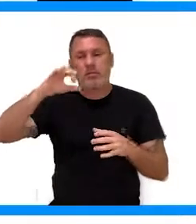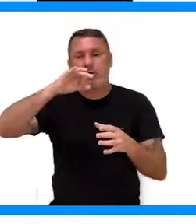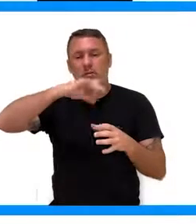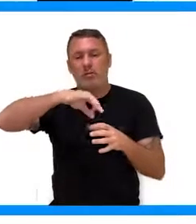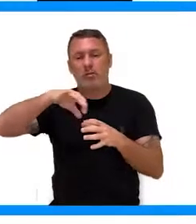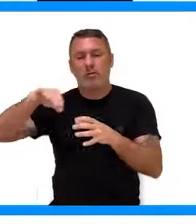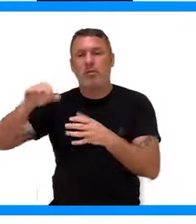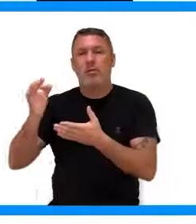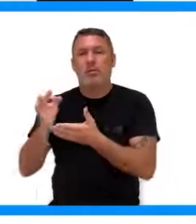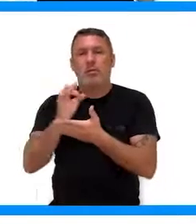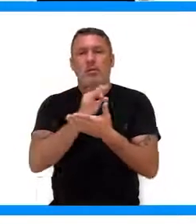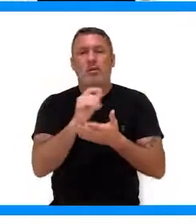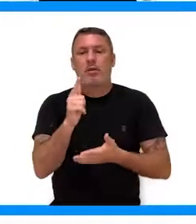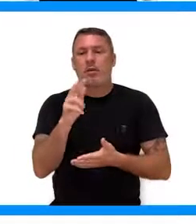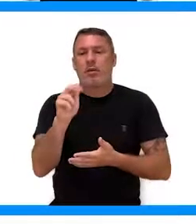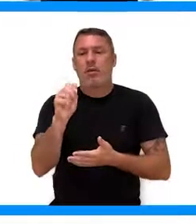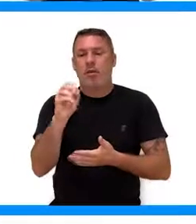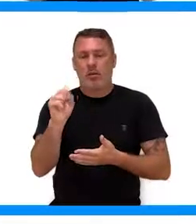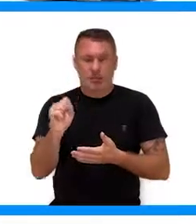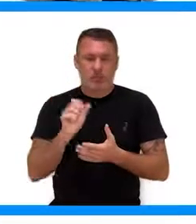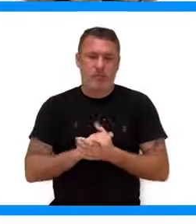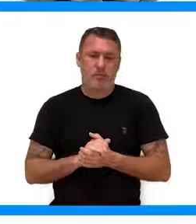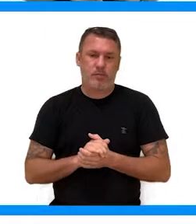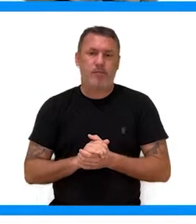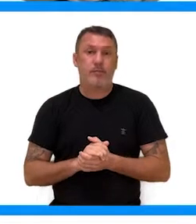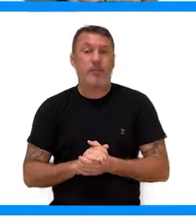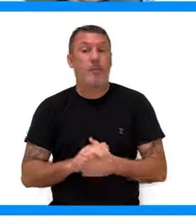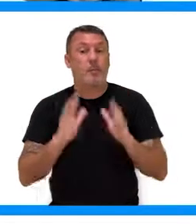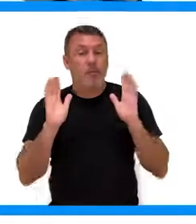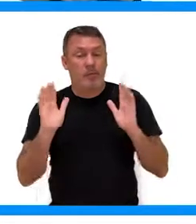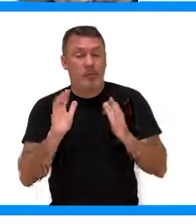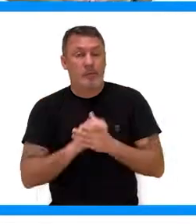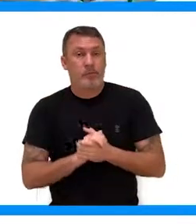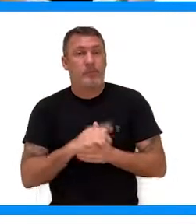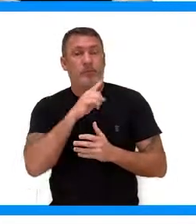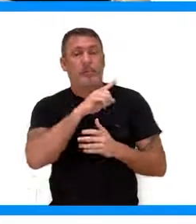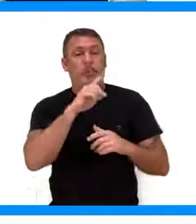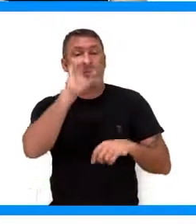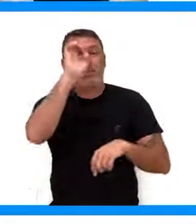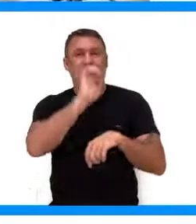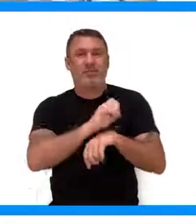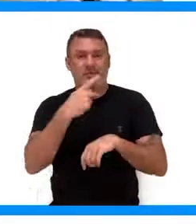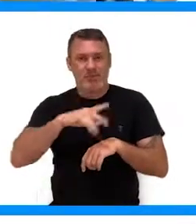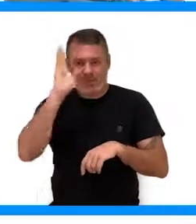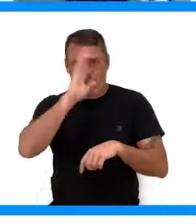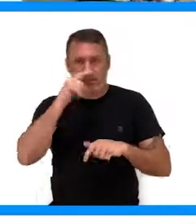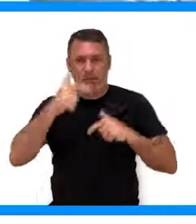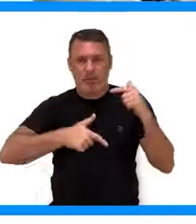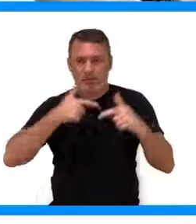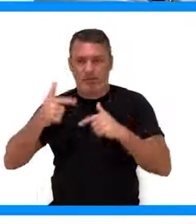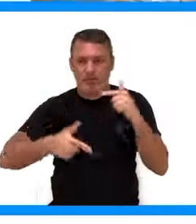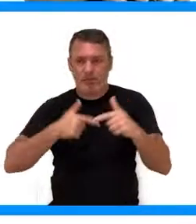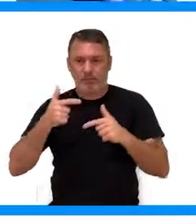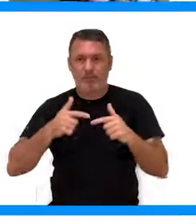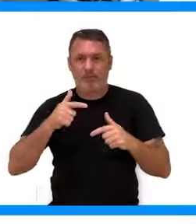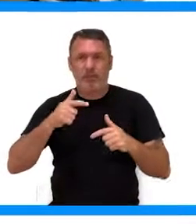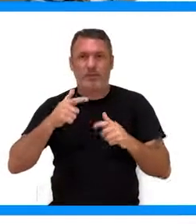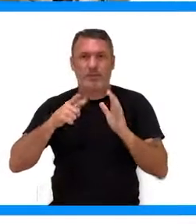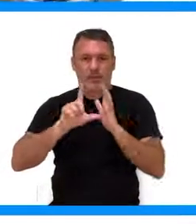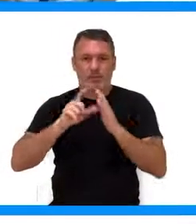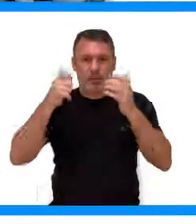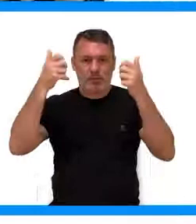principalmente de grãos. Olha só. A atuação do Estado brasileiro